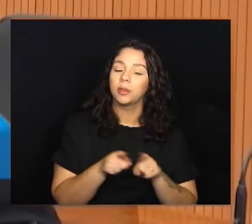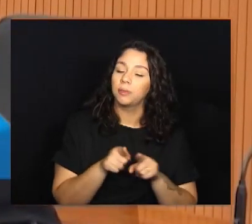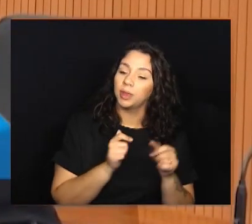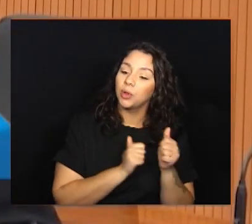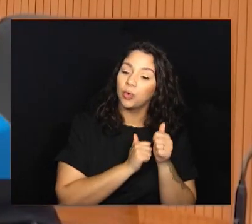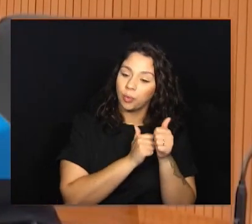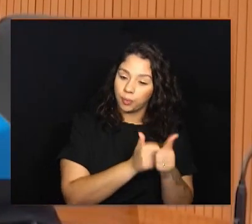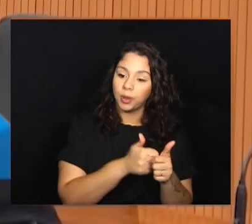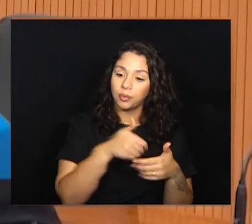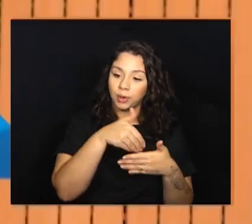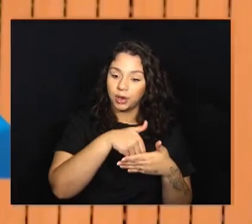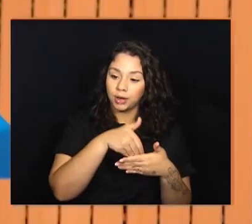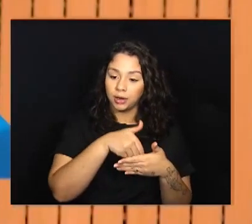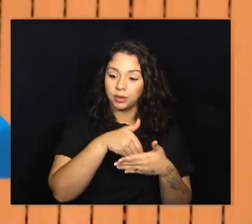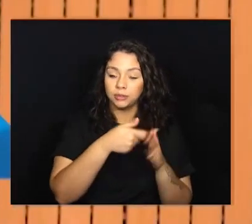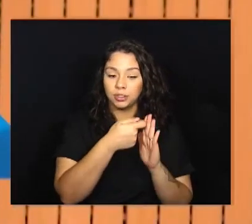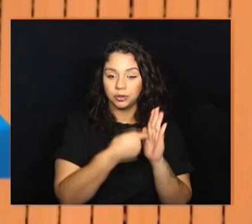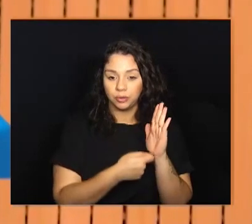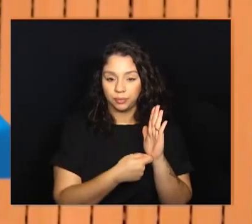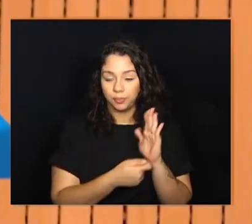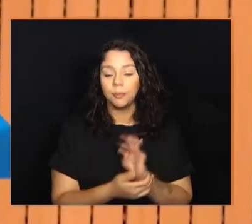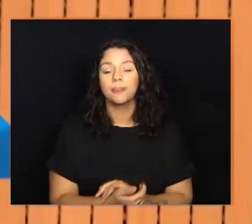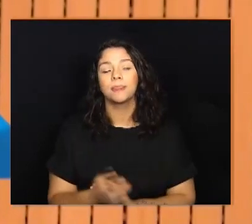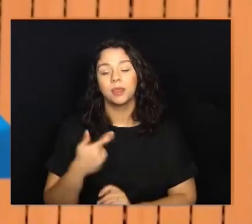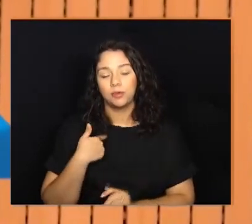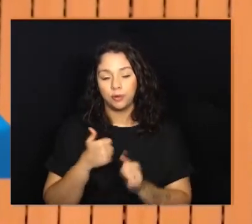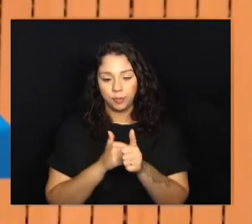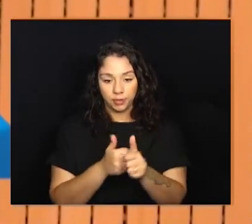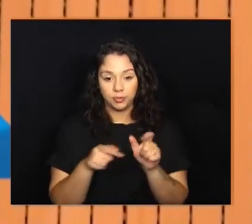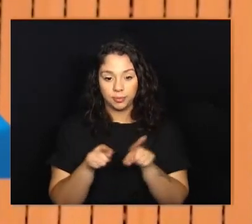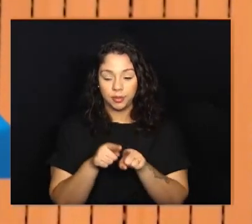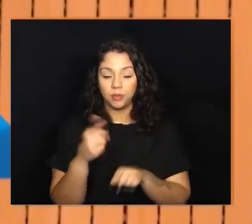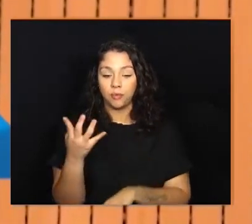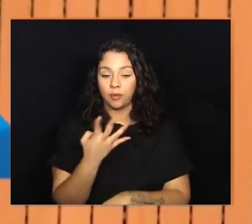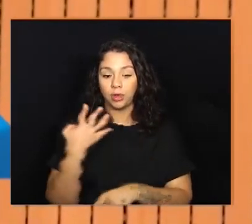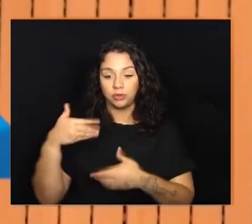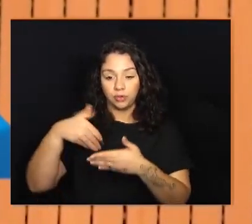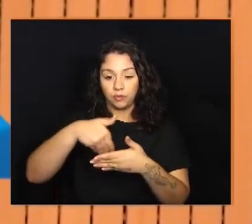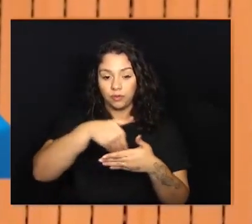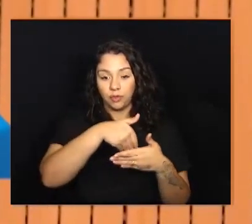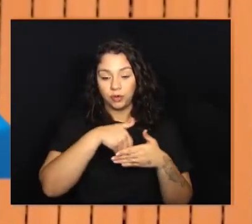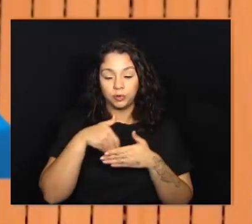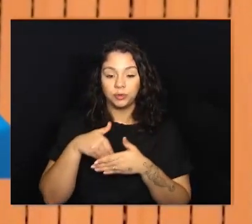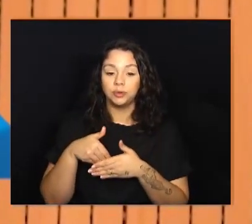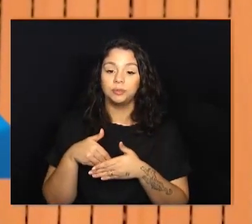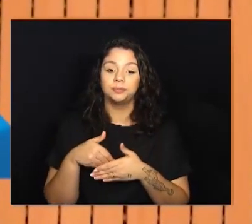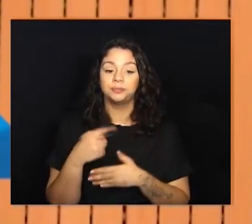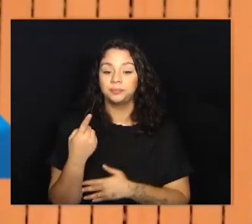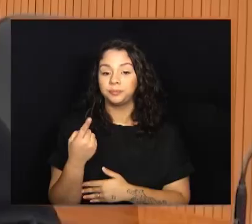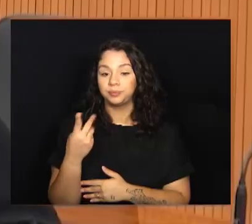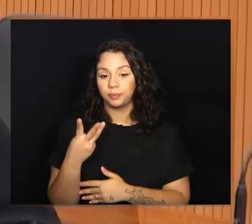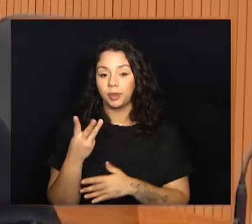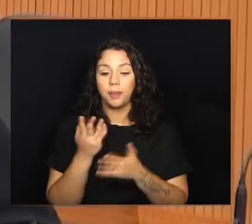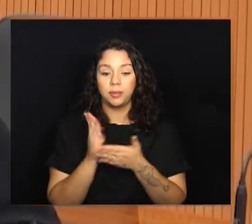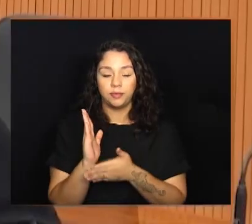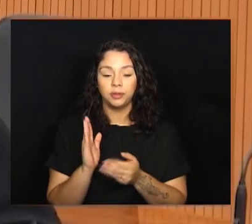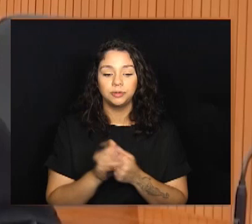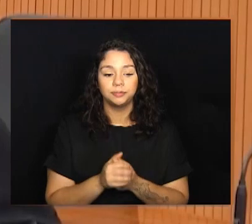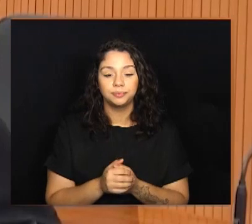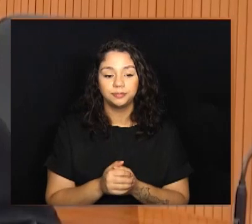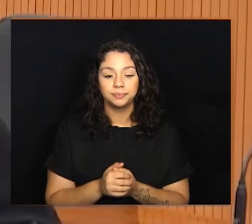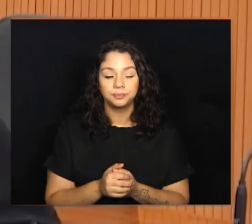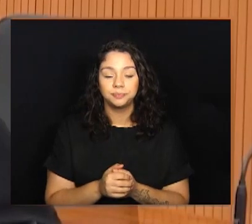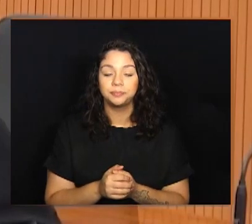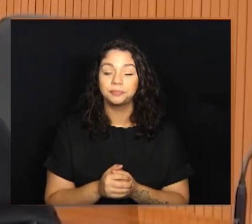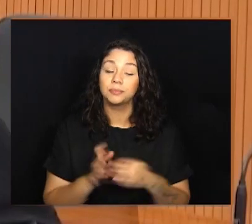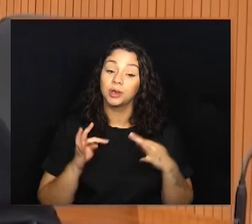relator, senhora presidenta. Eu também acompanho, então são 4 votos. Então, o item 13º está aprovado. Portanto, ao todo,